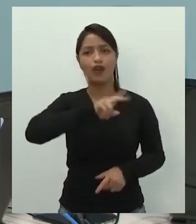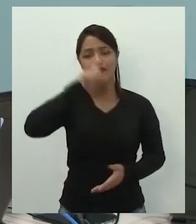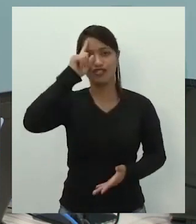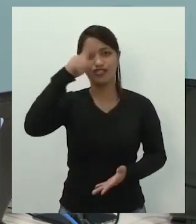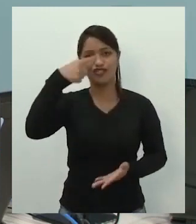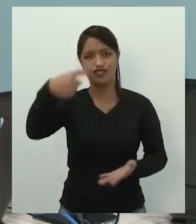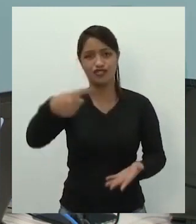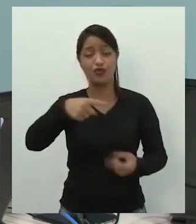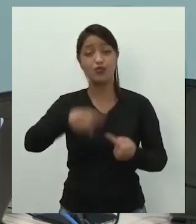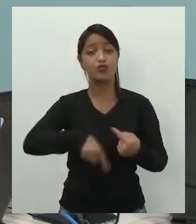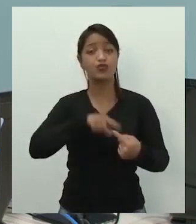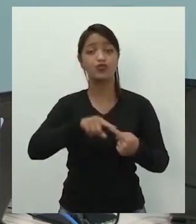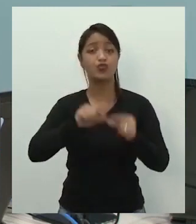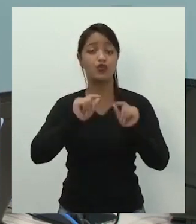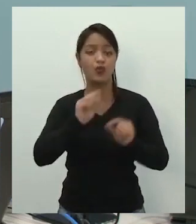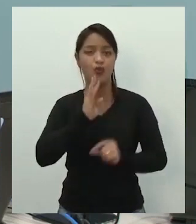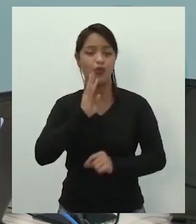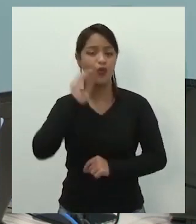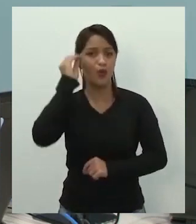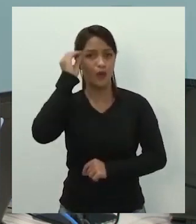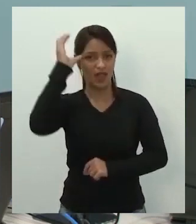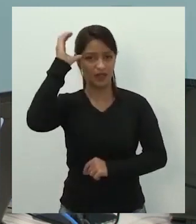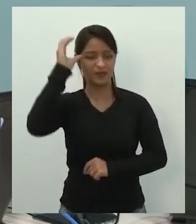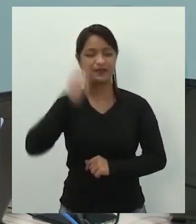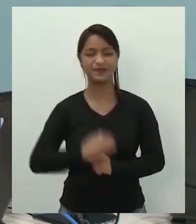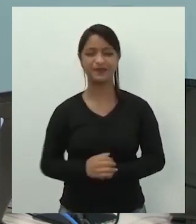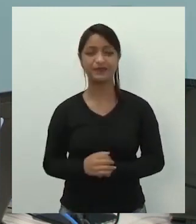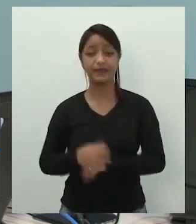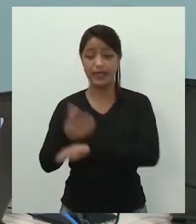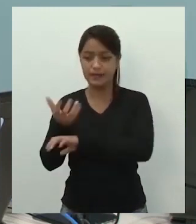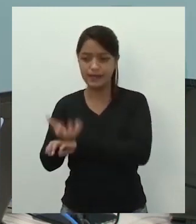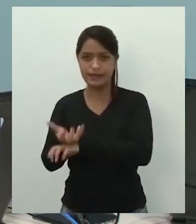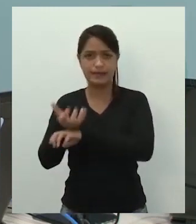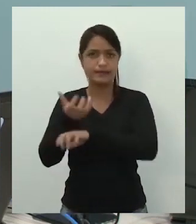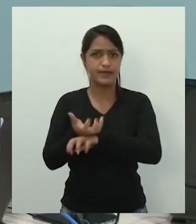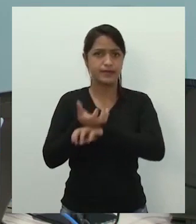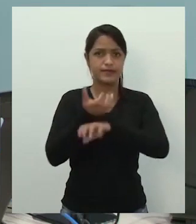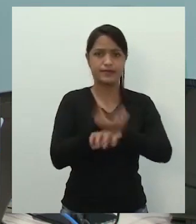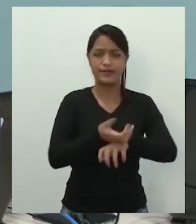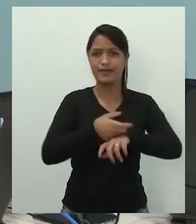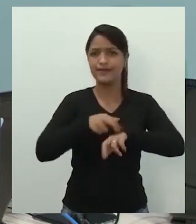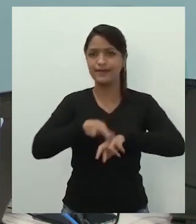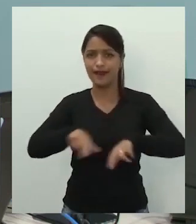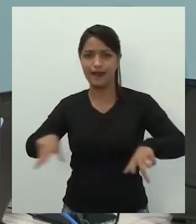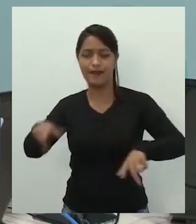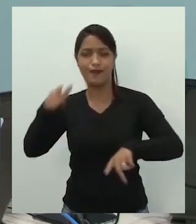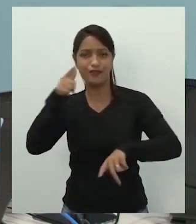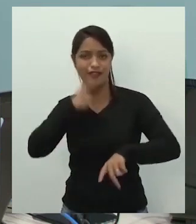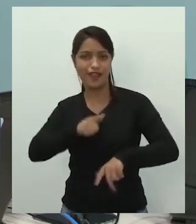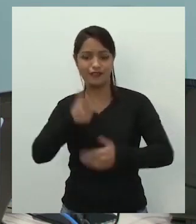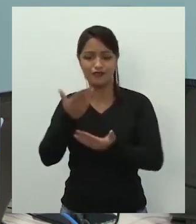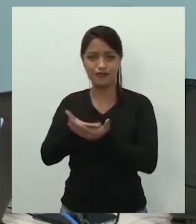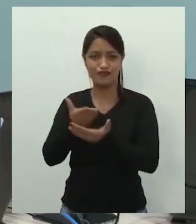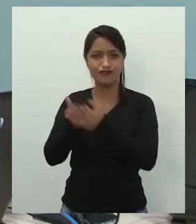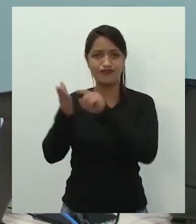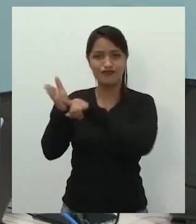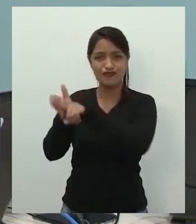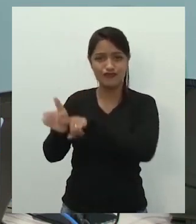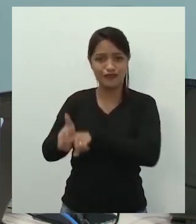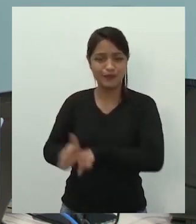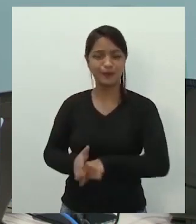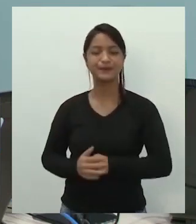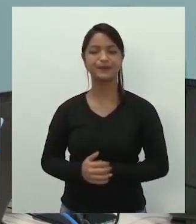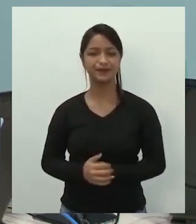do conhecimento e aplicar nos diferentes componentes curriculares. Nós estamos a todo tempo